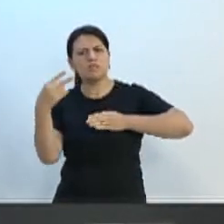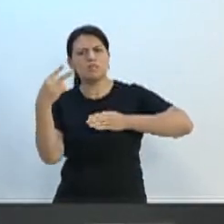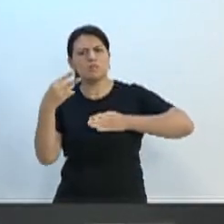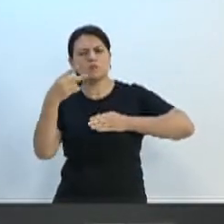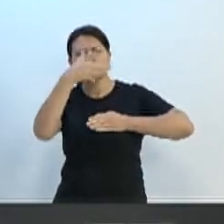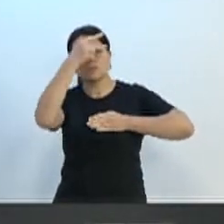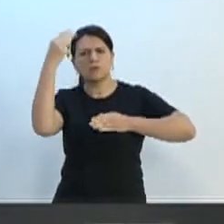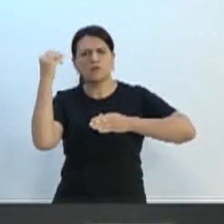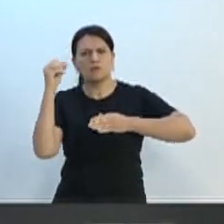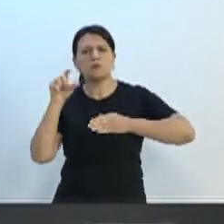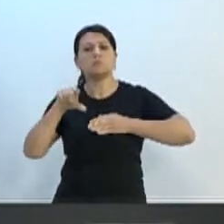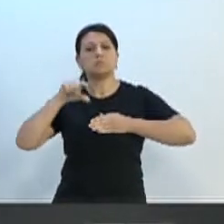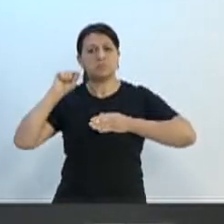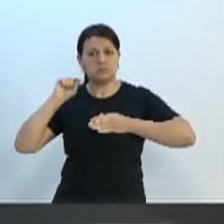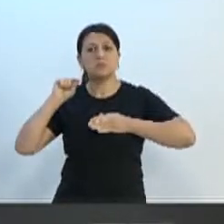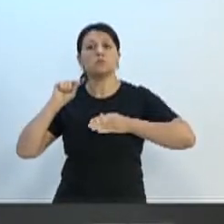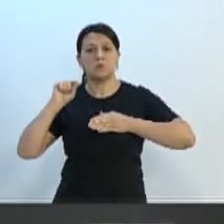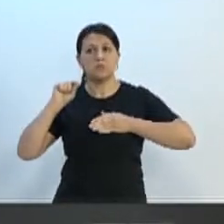se elegeu.